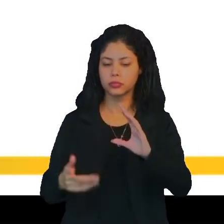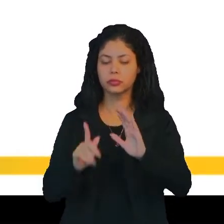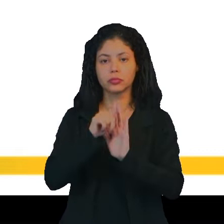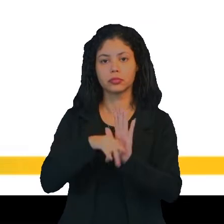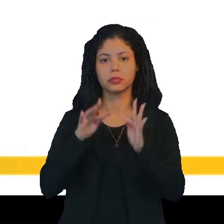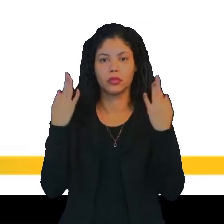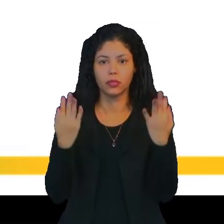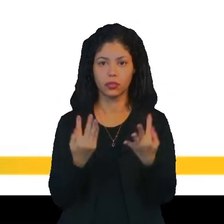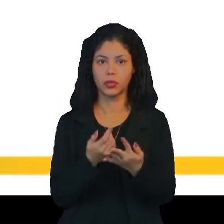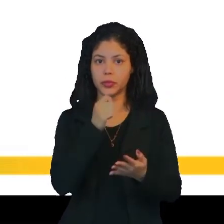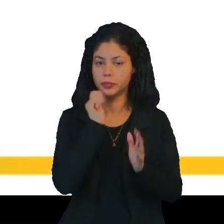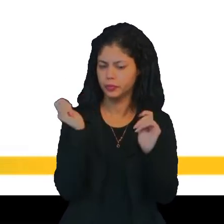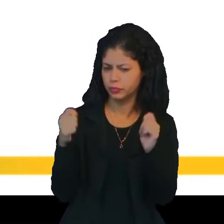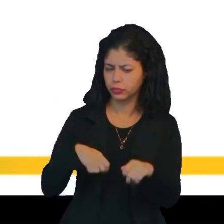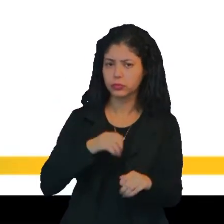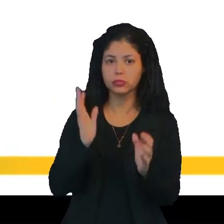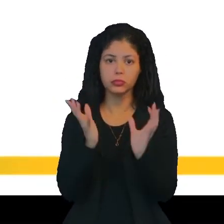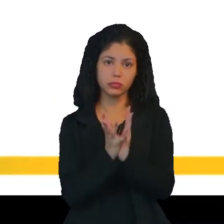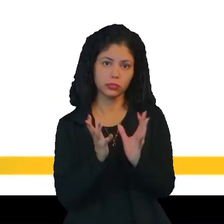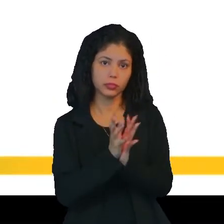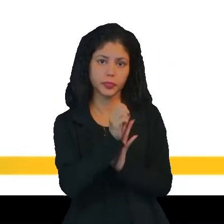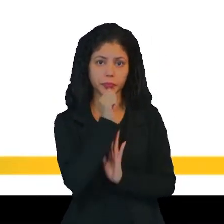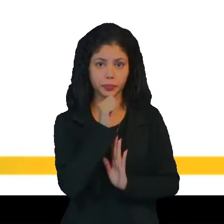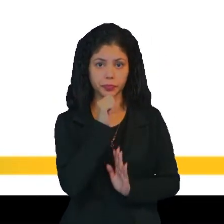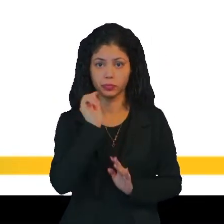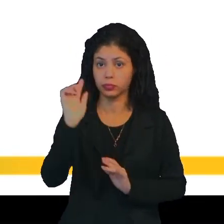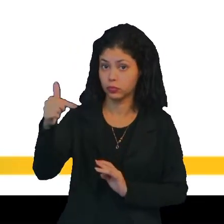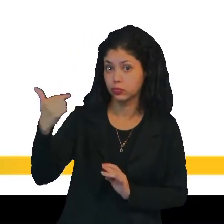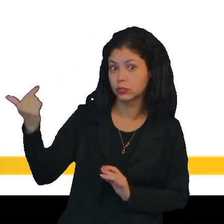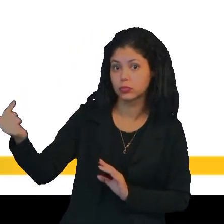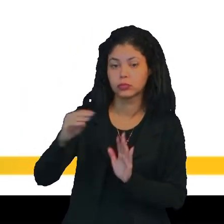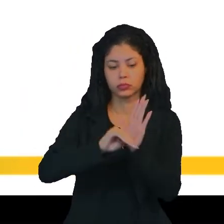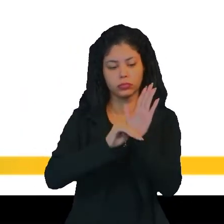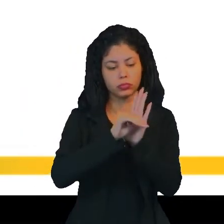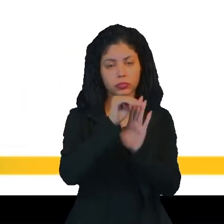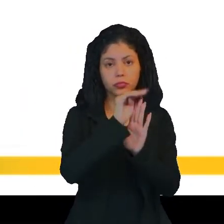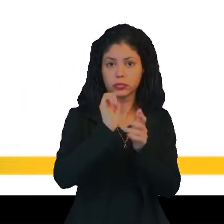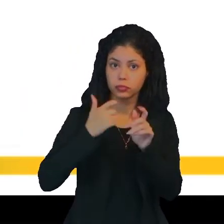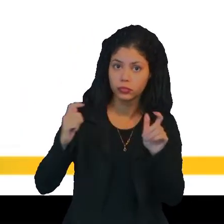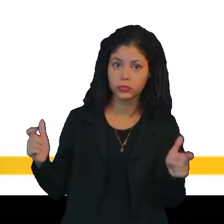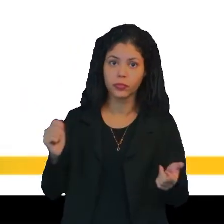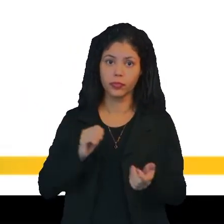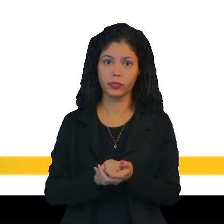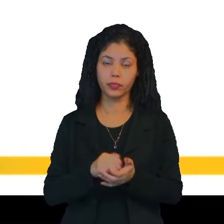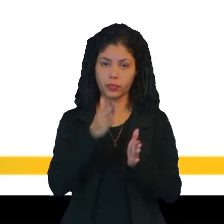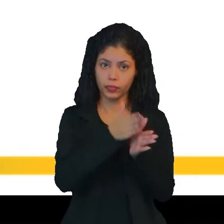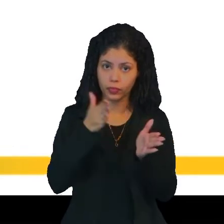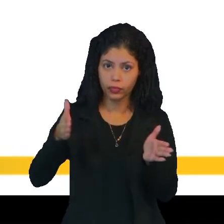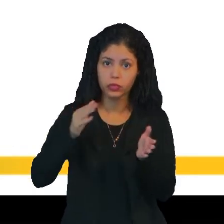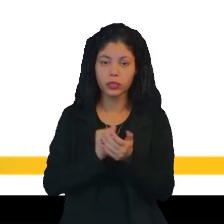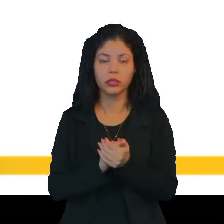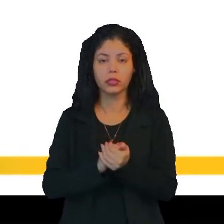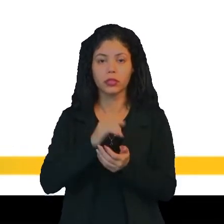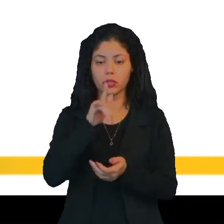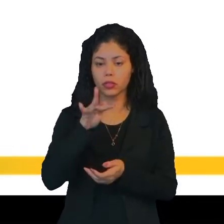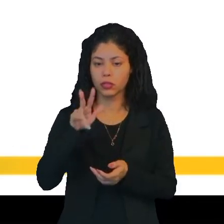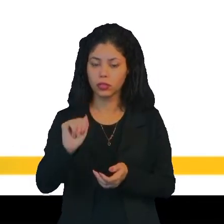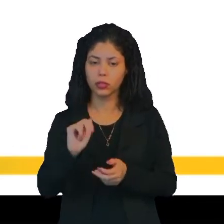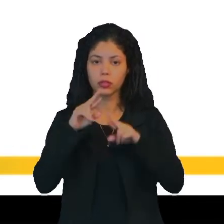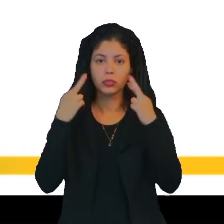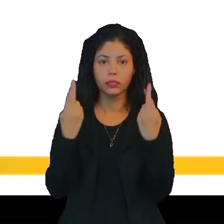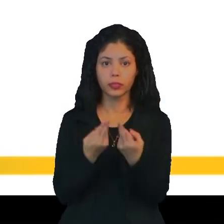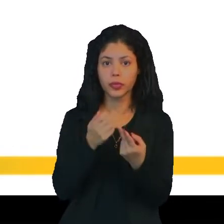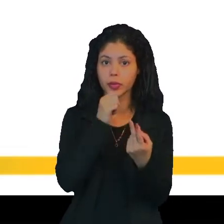gênero e família, é possível agrupar os seres vivos em outras categorias mais abrangentes, como a ordem, a classe, o filo e o